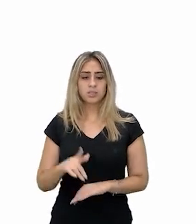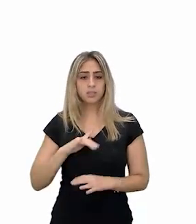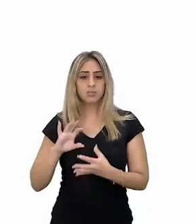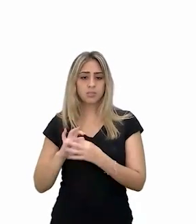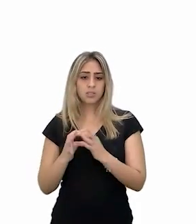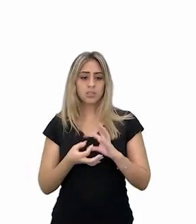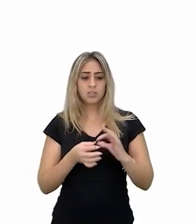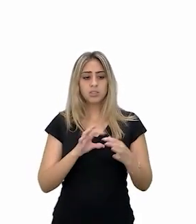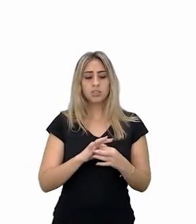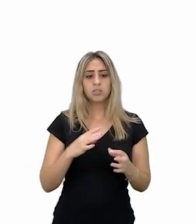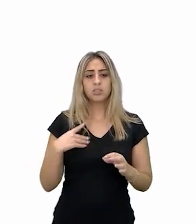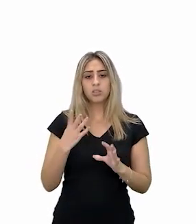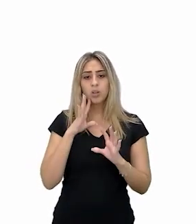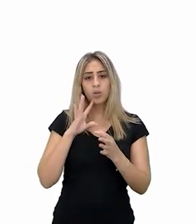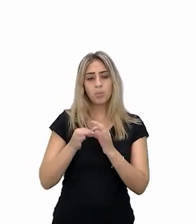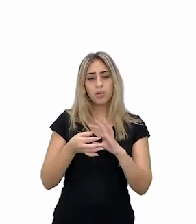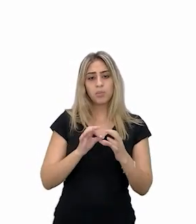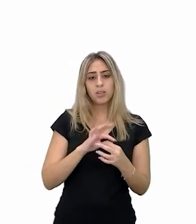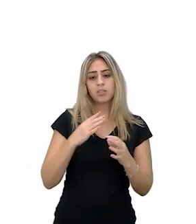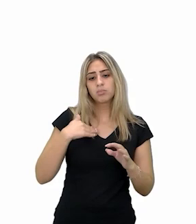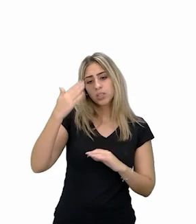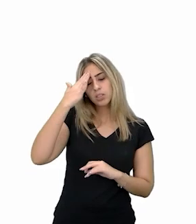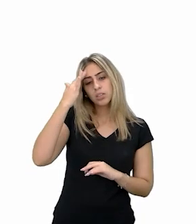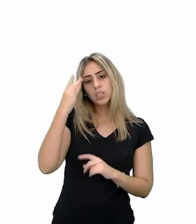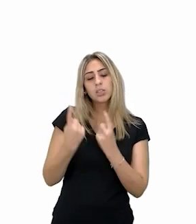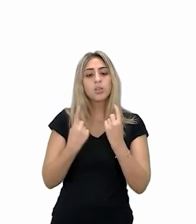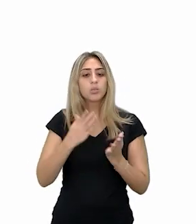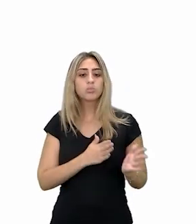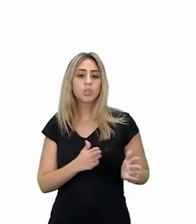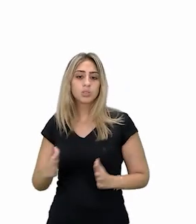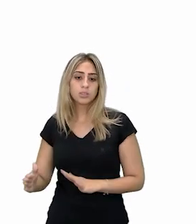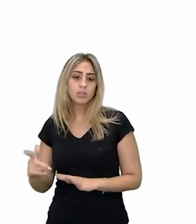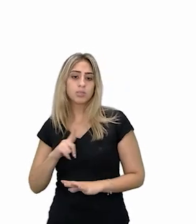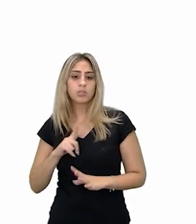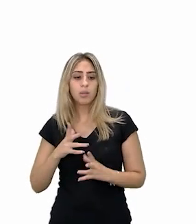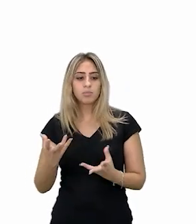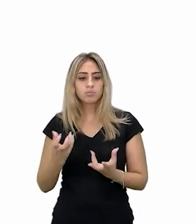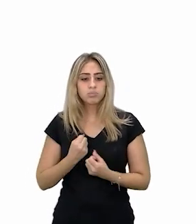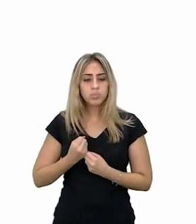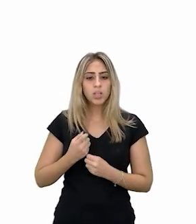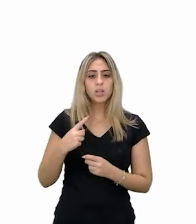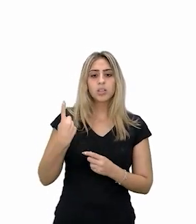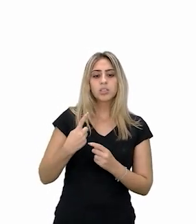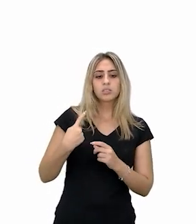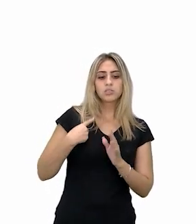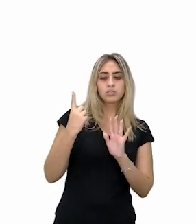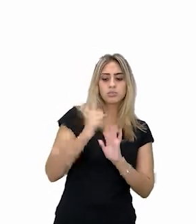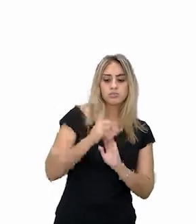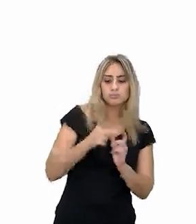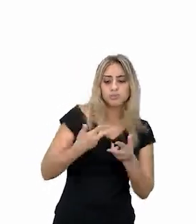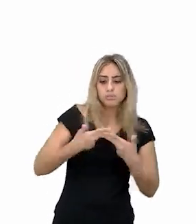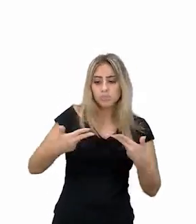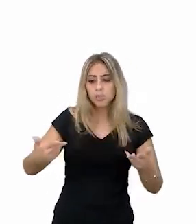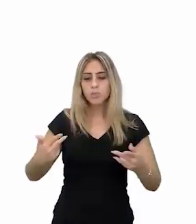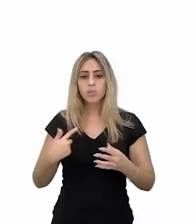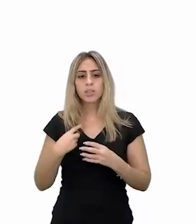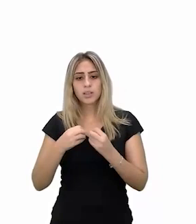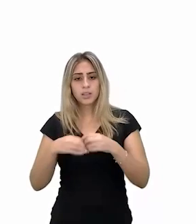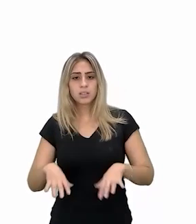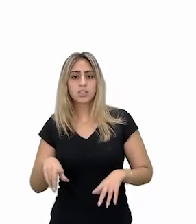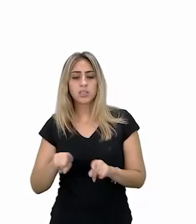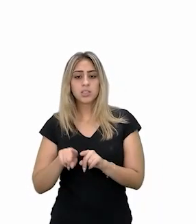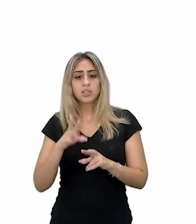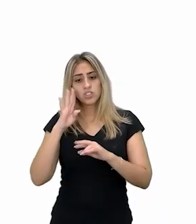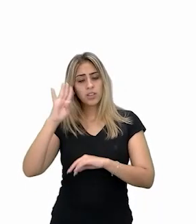todos esses conceitos complementares, né? Entender quais são os processos de absorção, de difração, de dispersão e